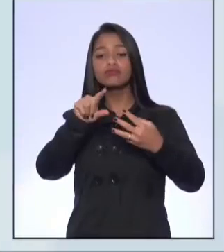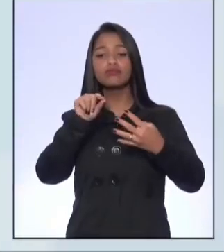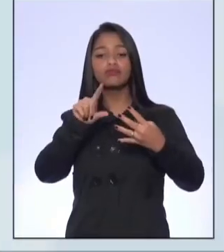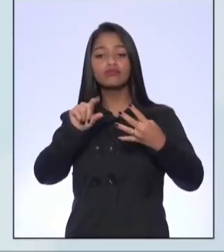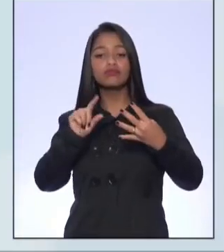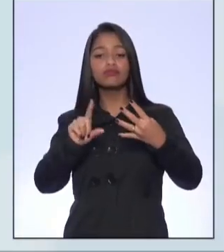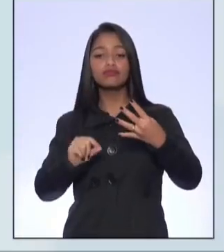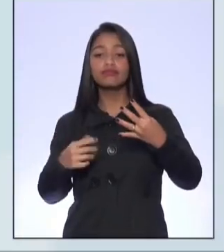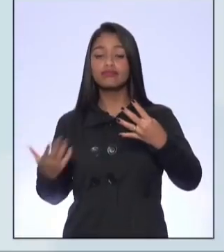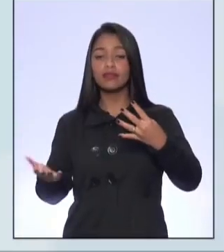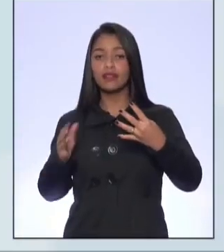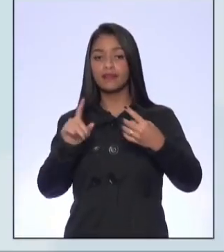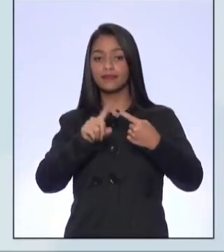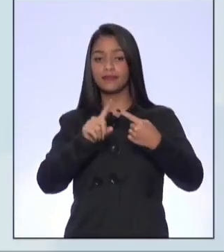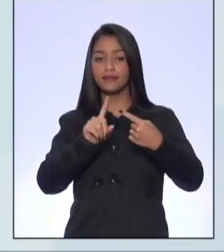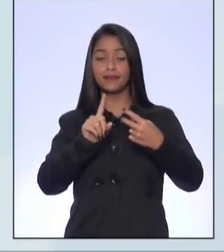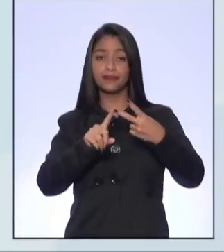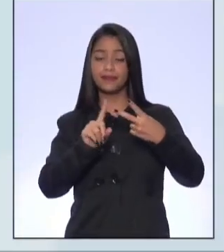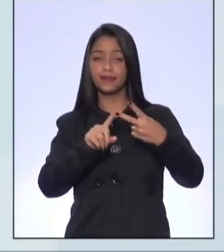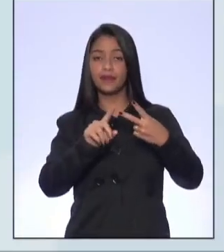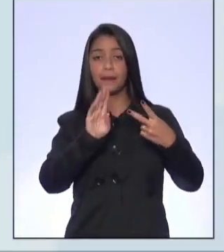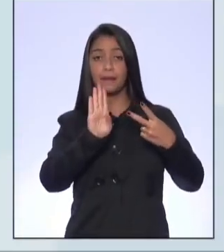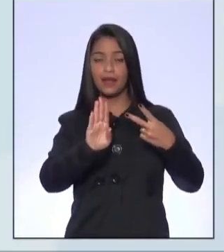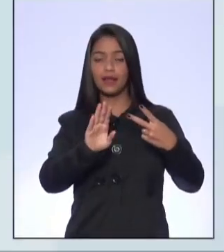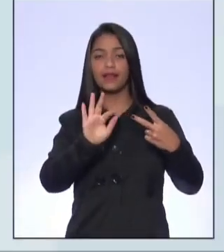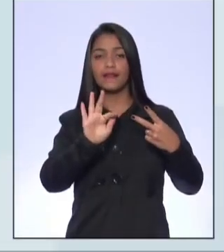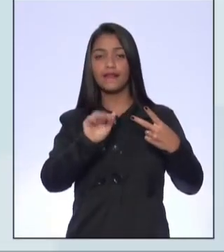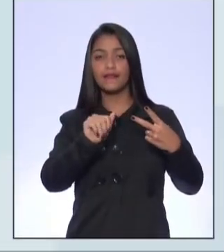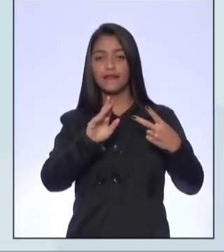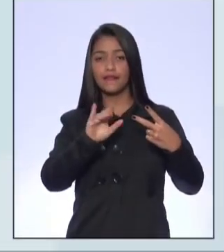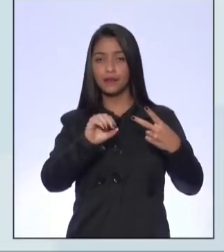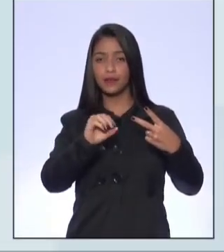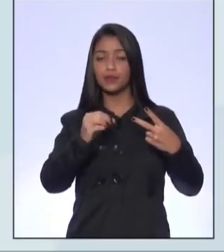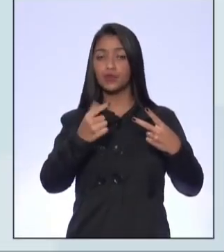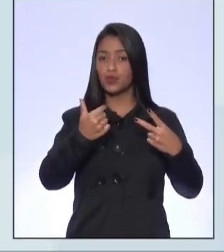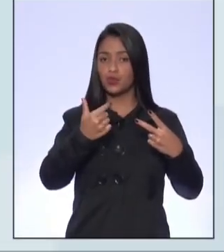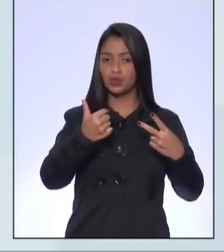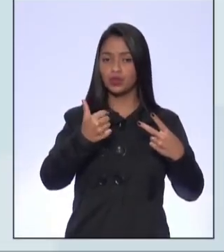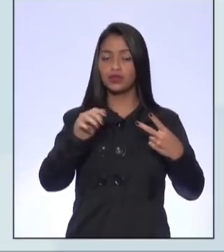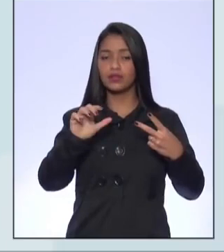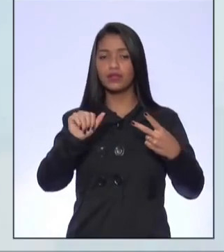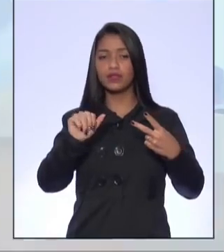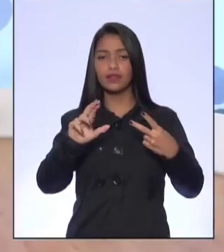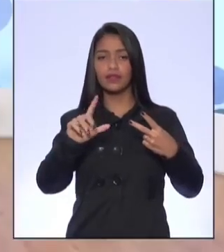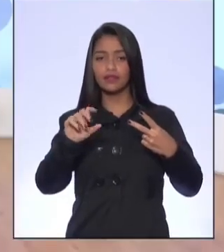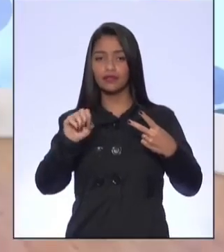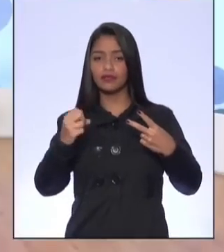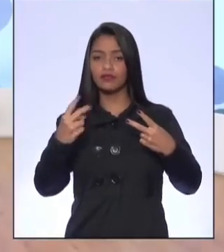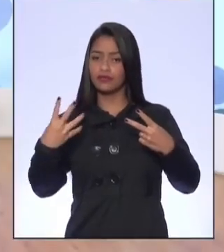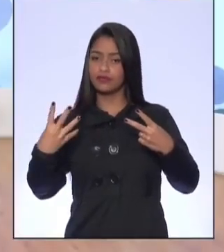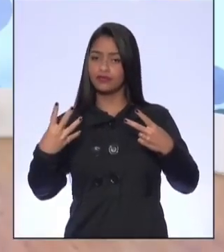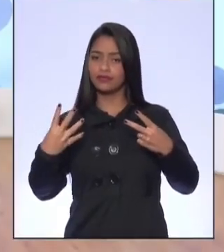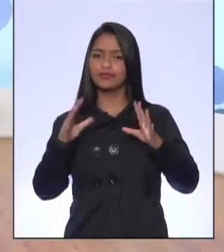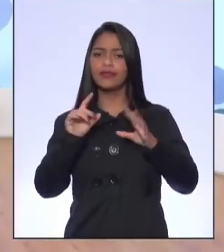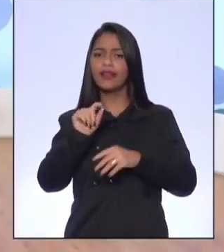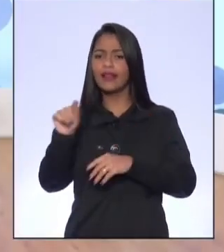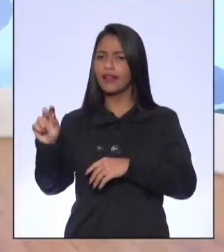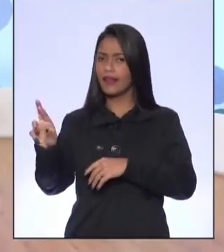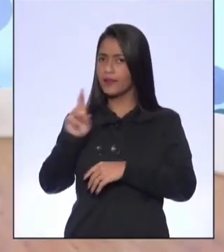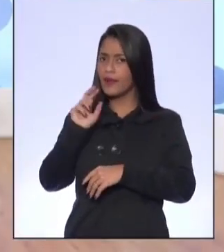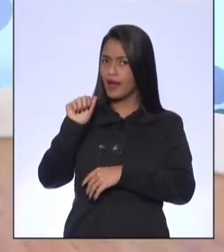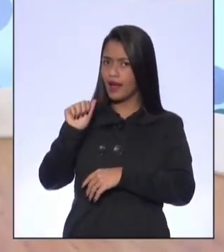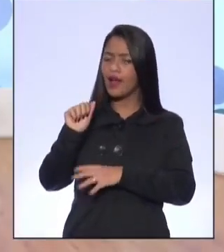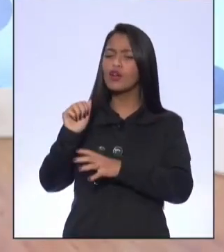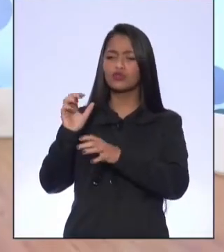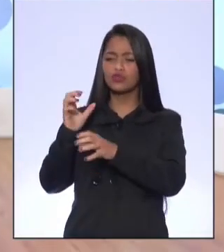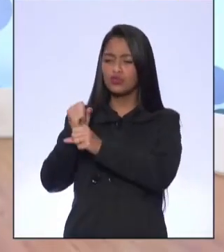o Fábio tem 12 e o Carlos tem 24. Mas olha que legal também. Quem respondeu a A fez até a conta